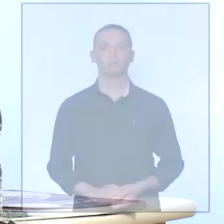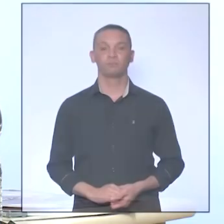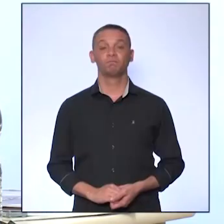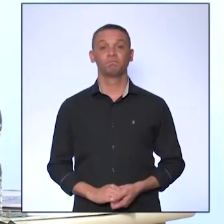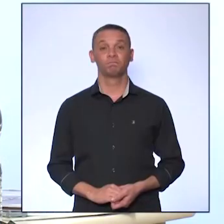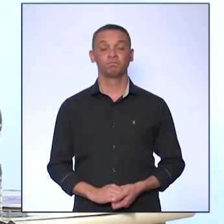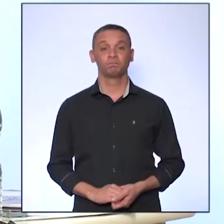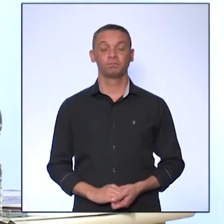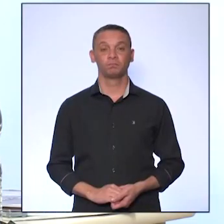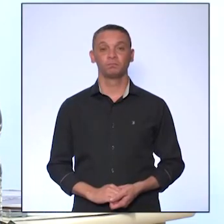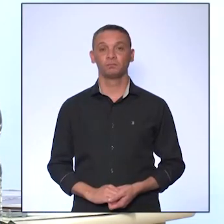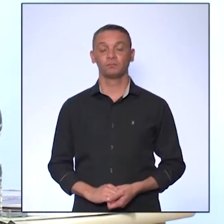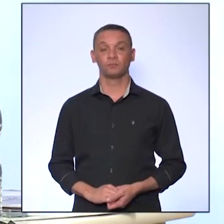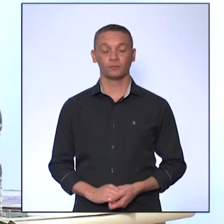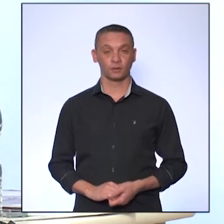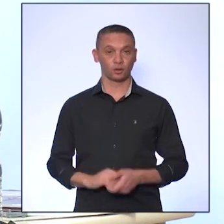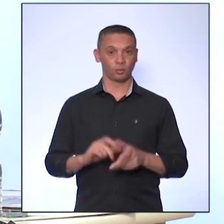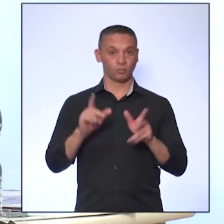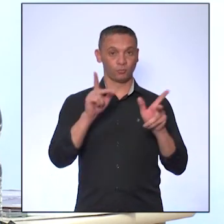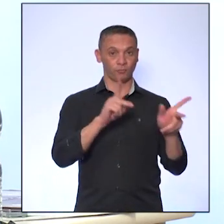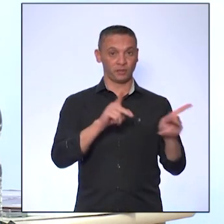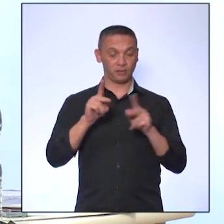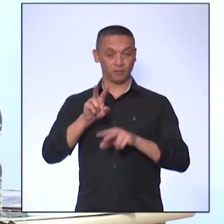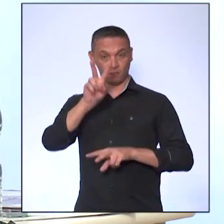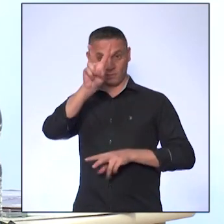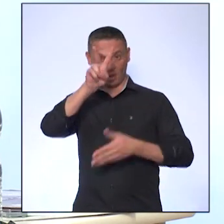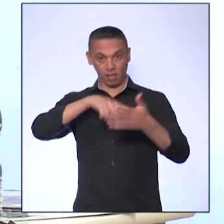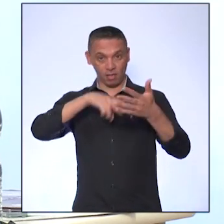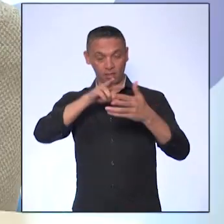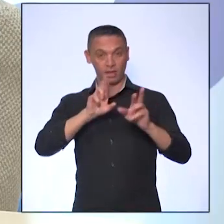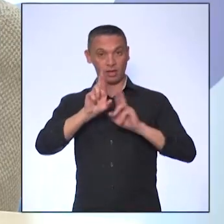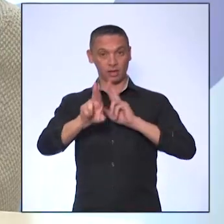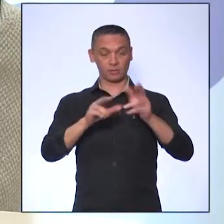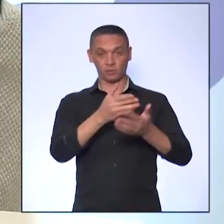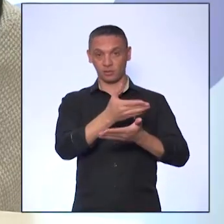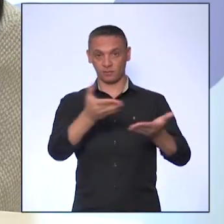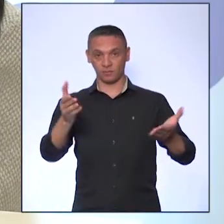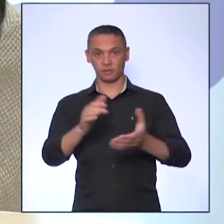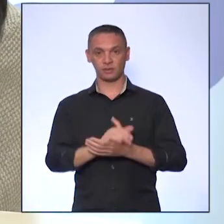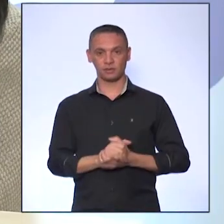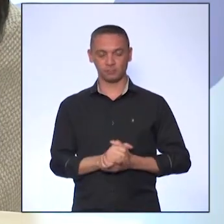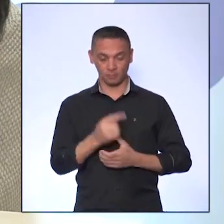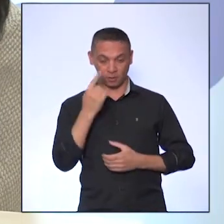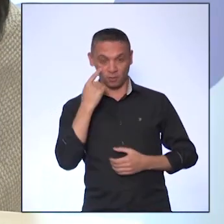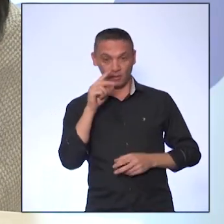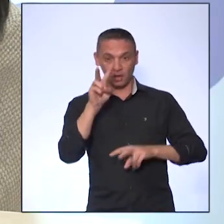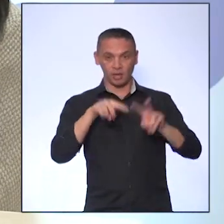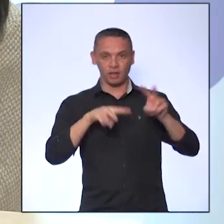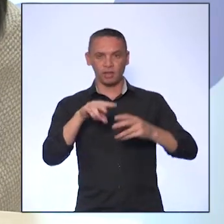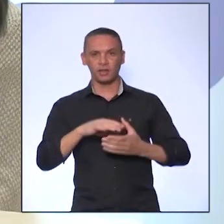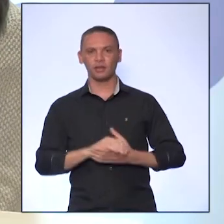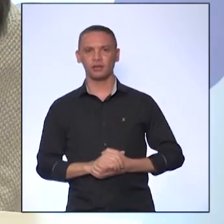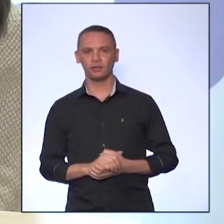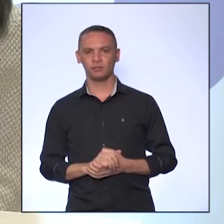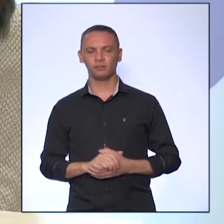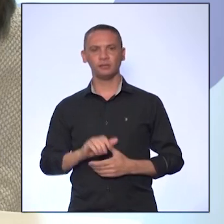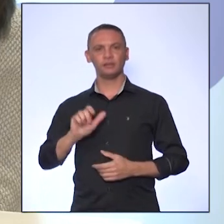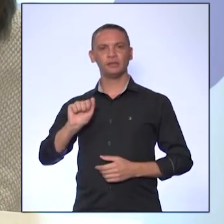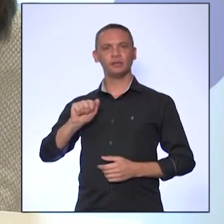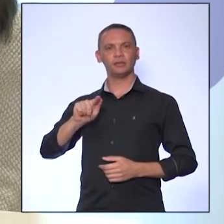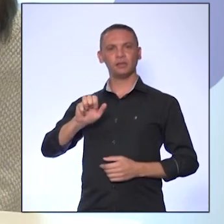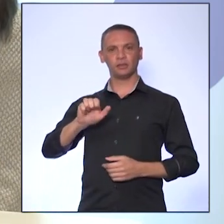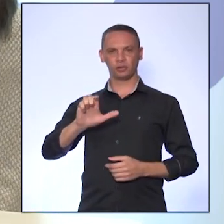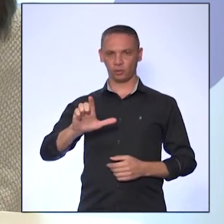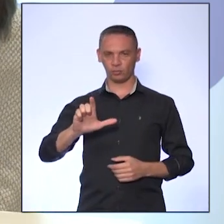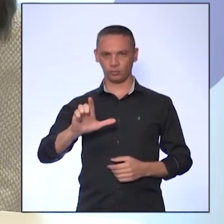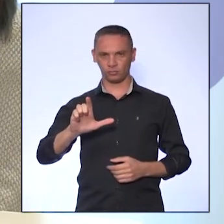A Teacher Dulce vai ler as respostas de vocês. Ok, então vamos lá. O Angel, or